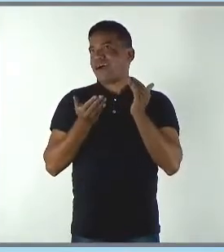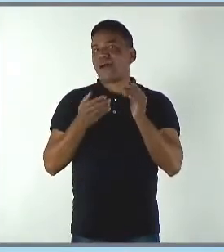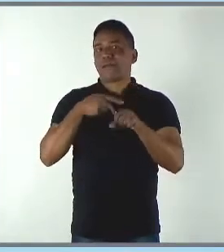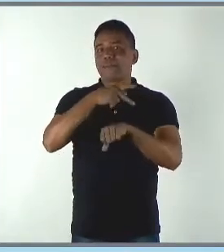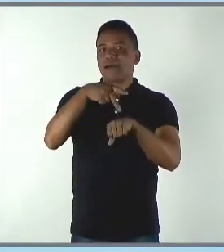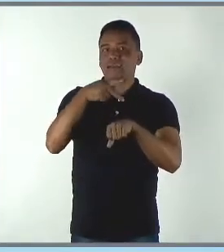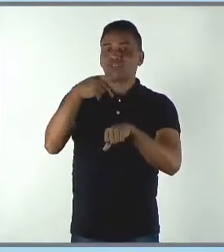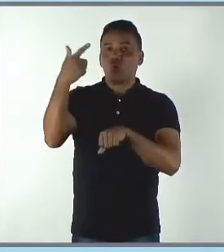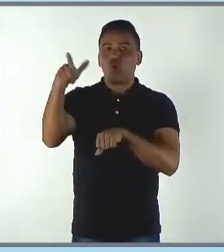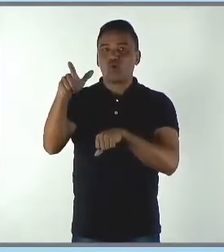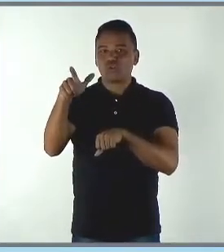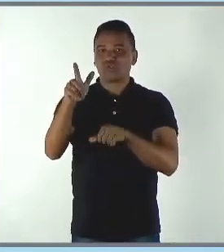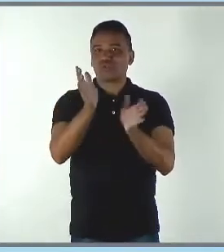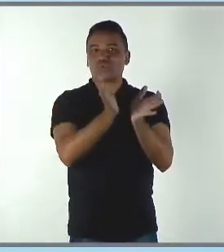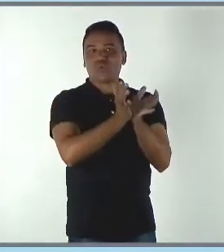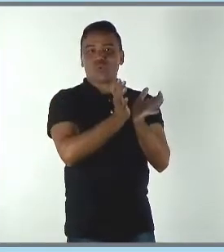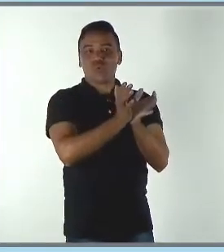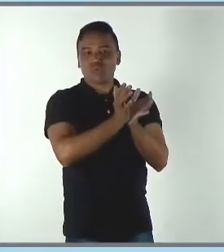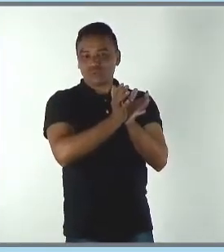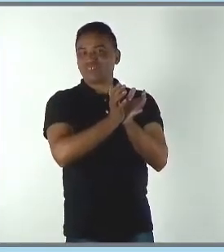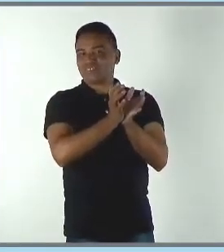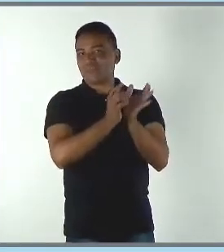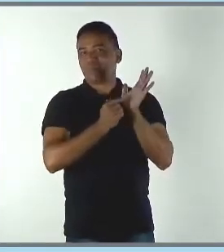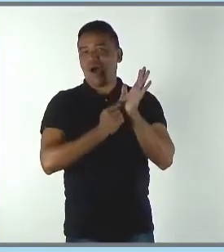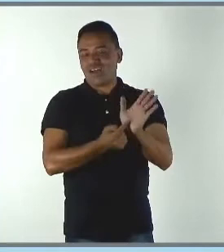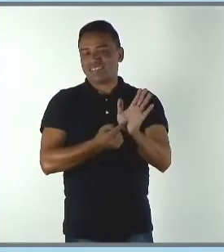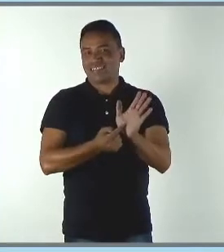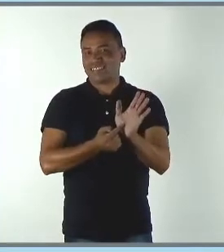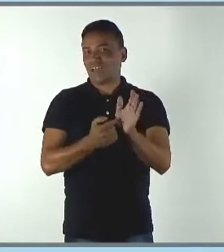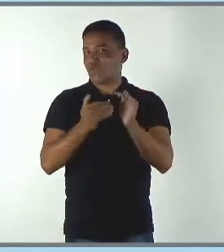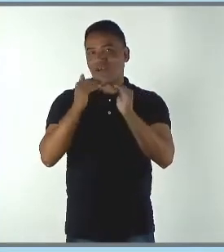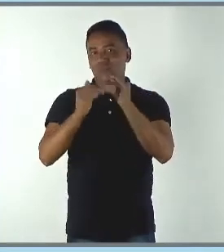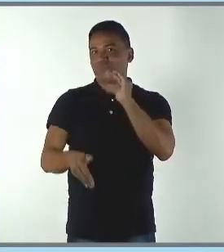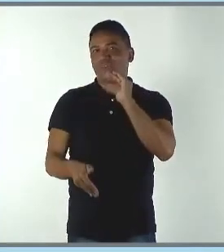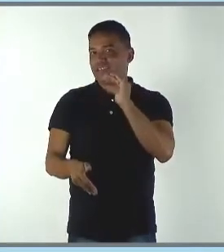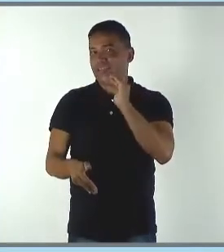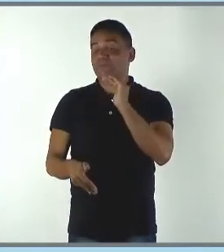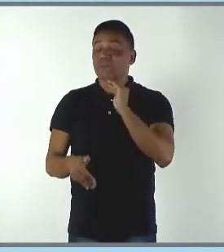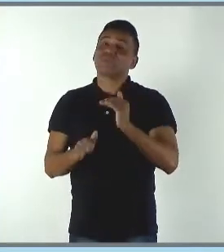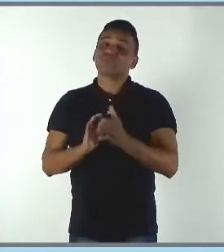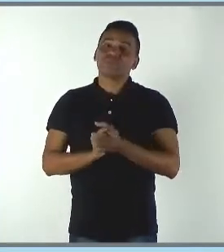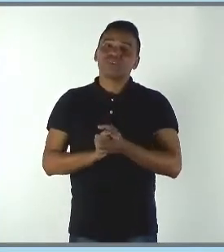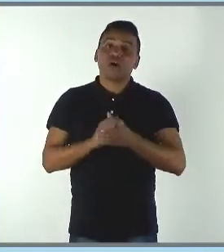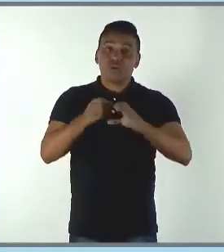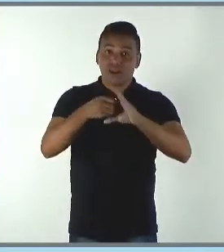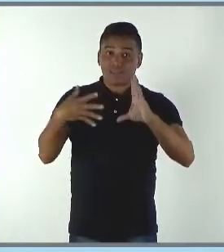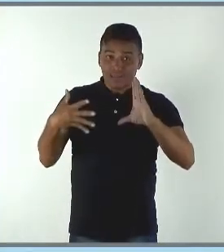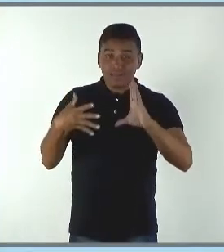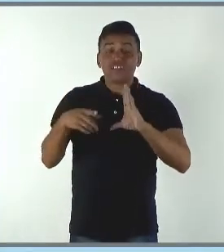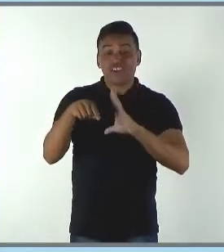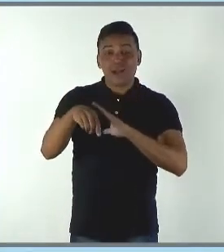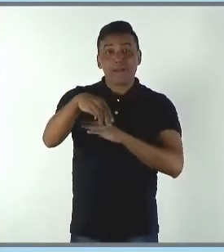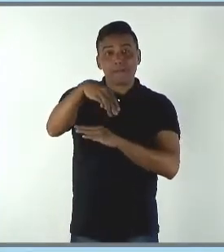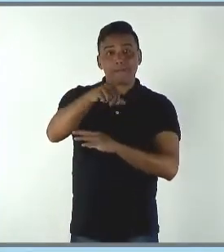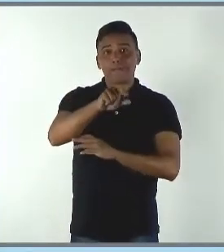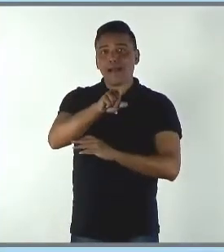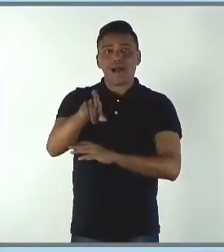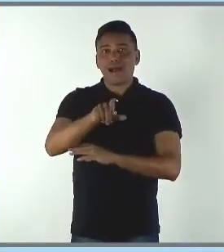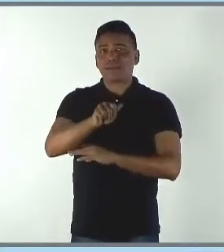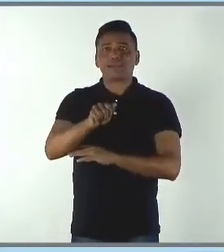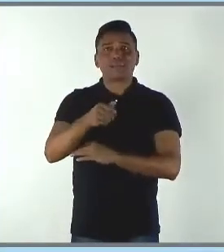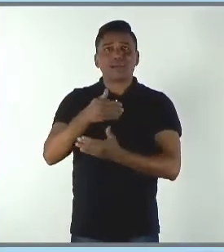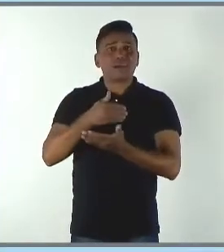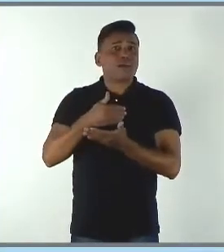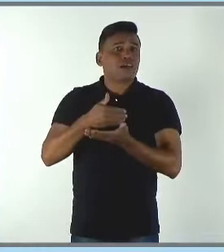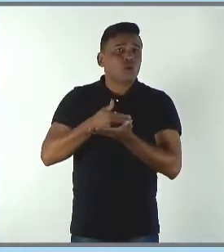outras editoras, por outros editores. Sobre esse aspecto, então, a Masa começa uma trajetória que